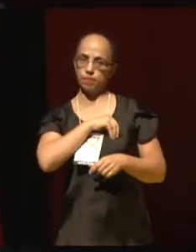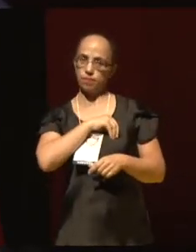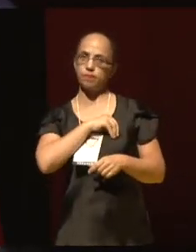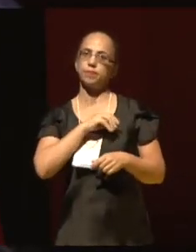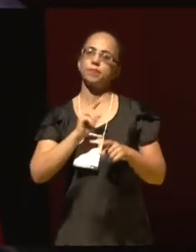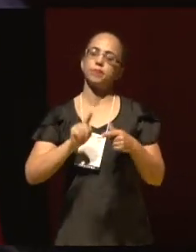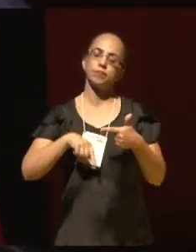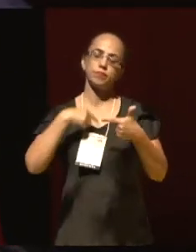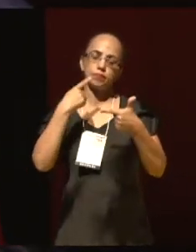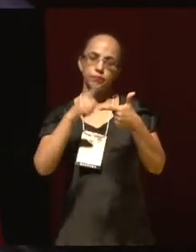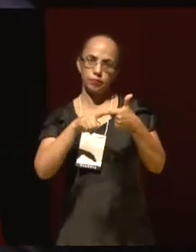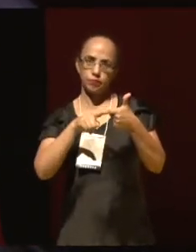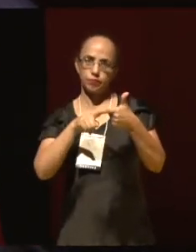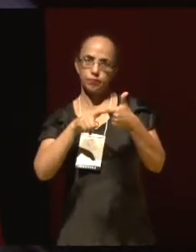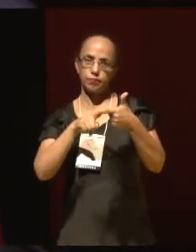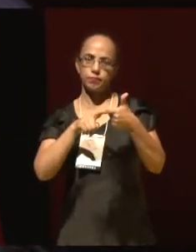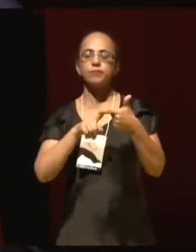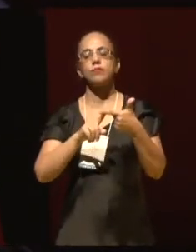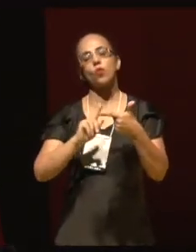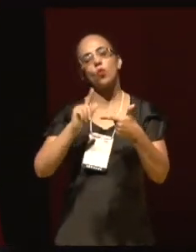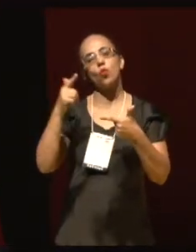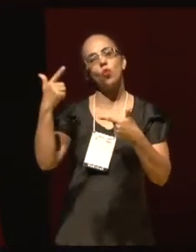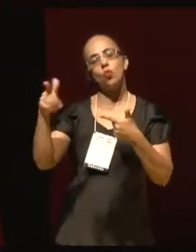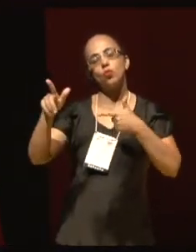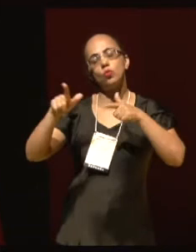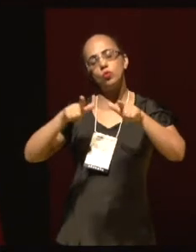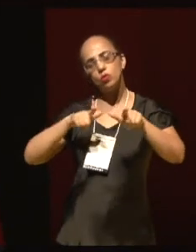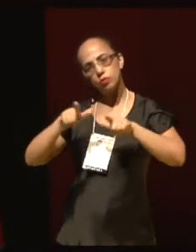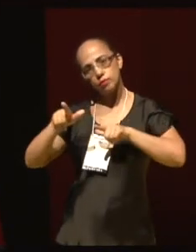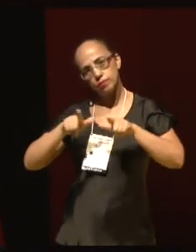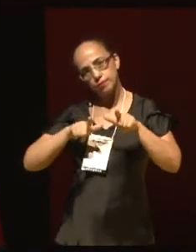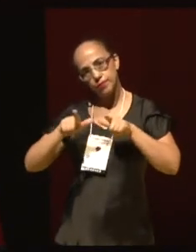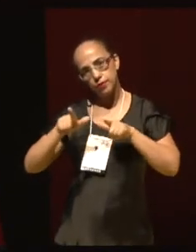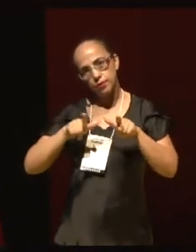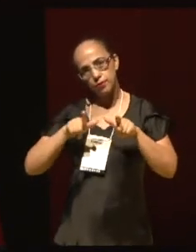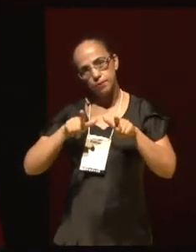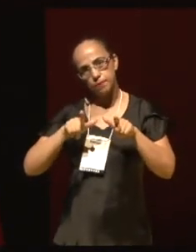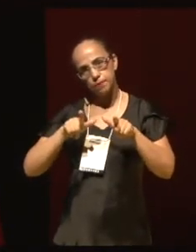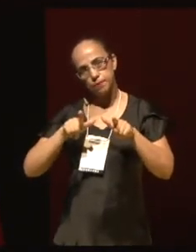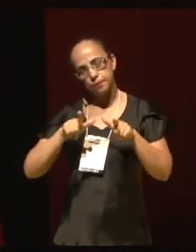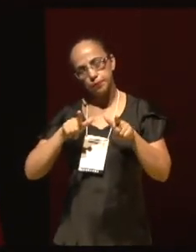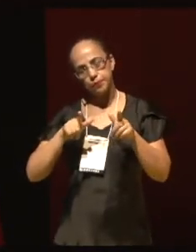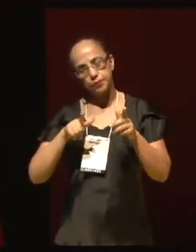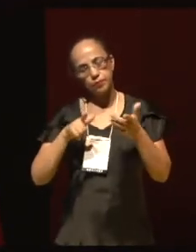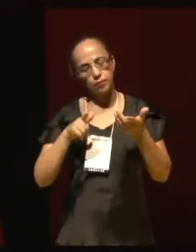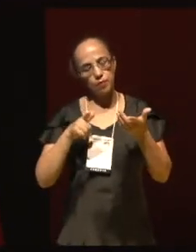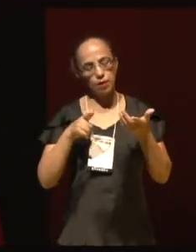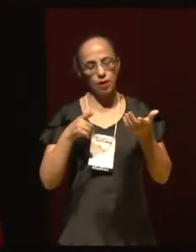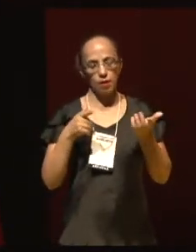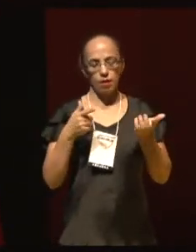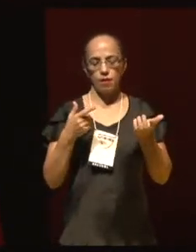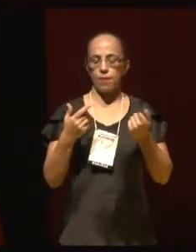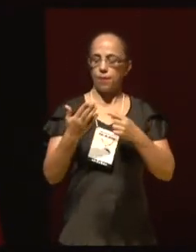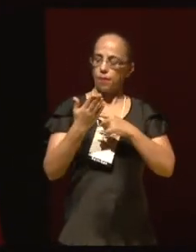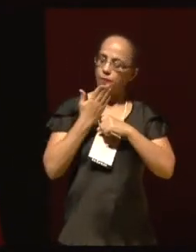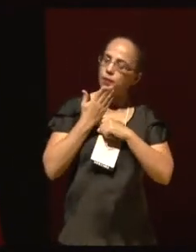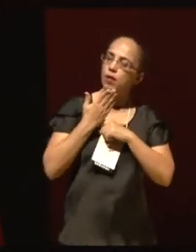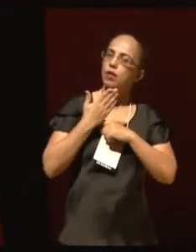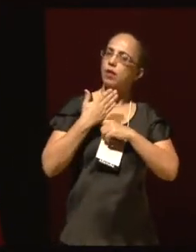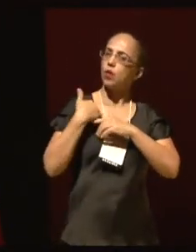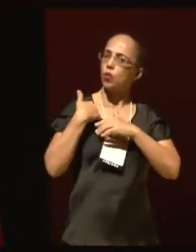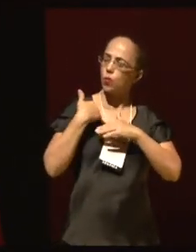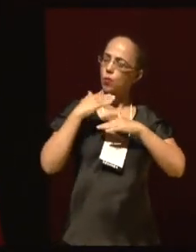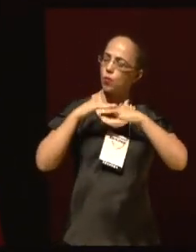Segundo, o trabalho para meu crescimento pessoal,